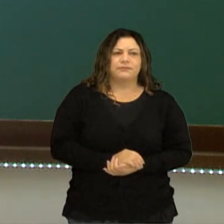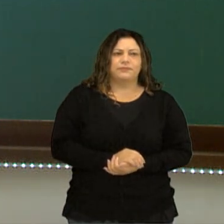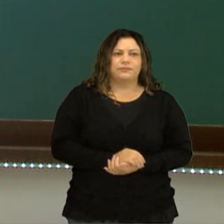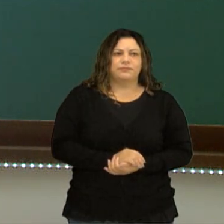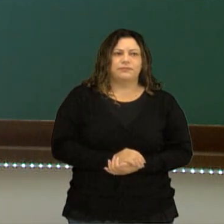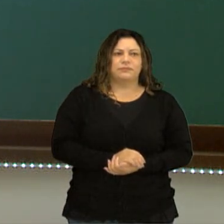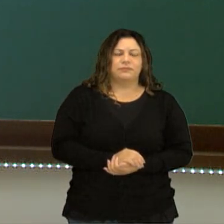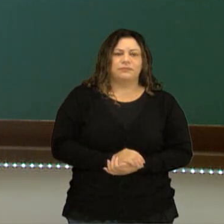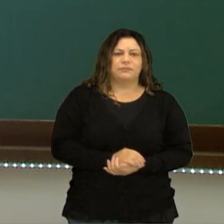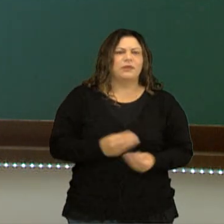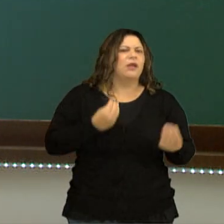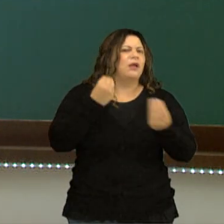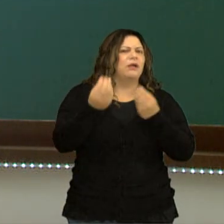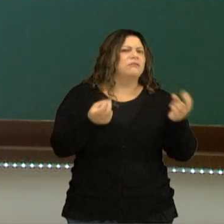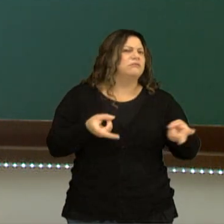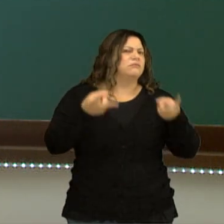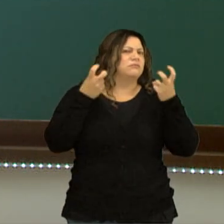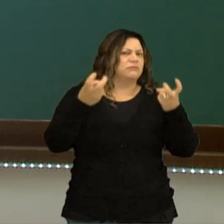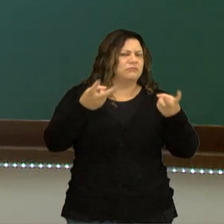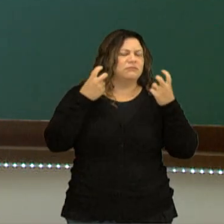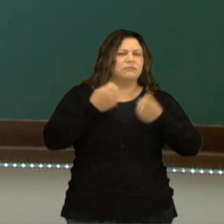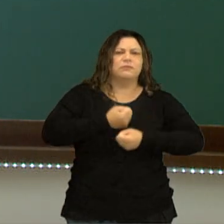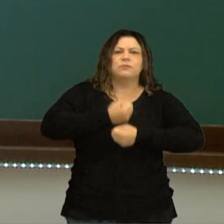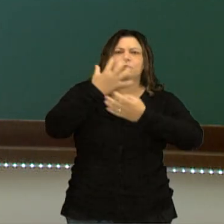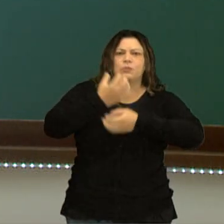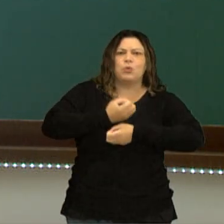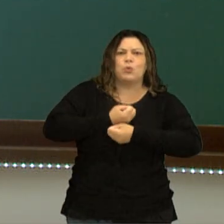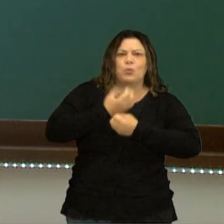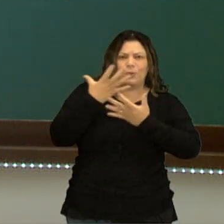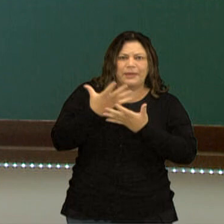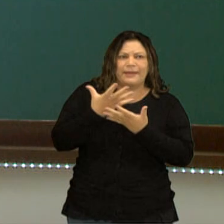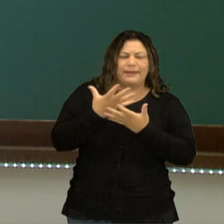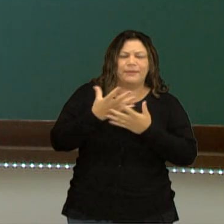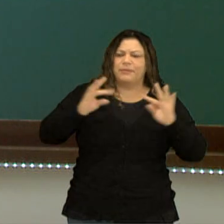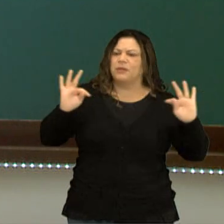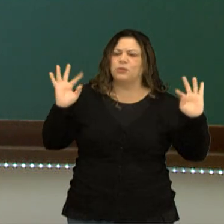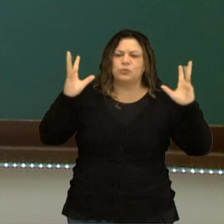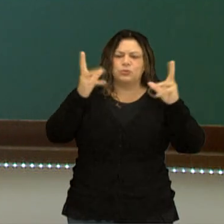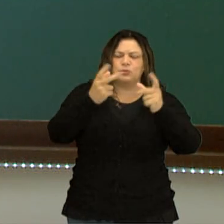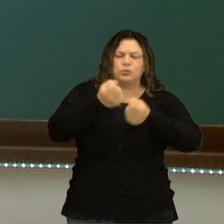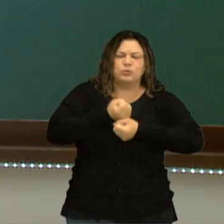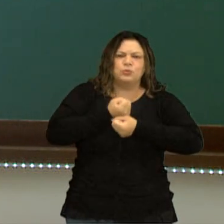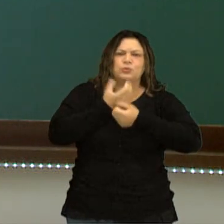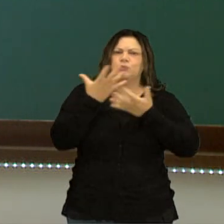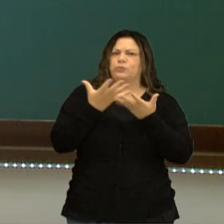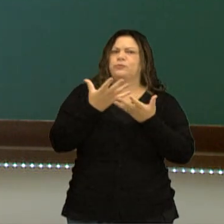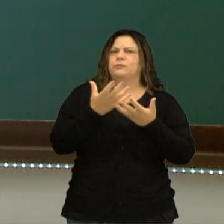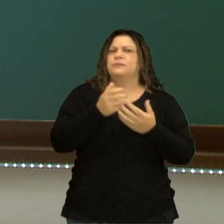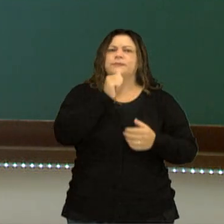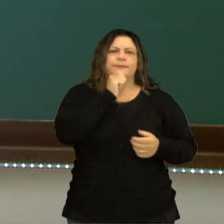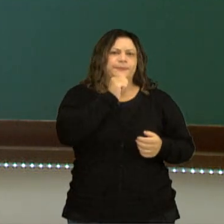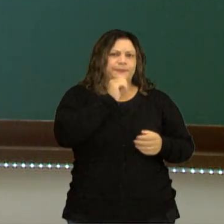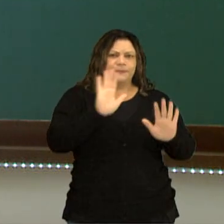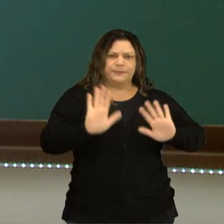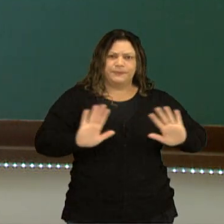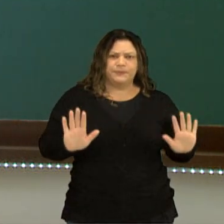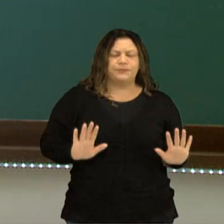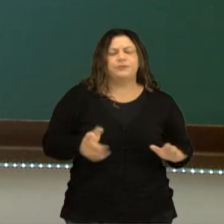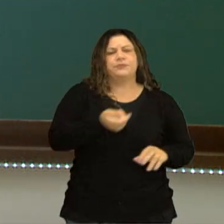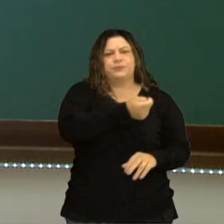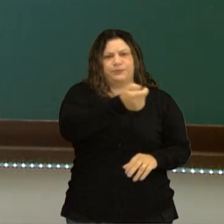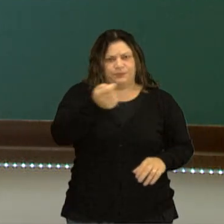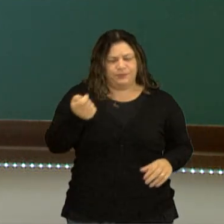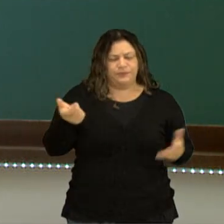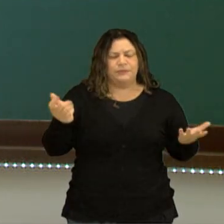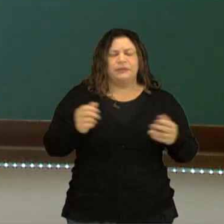Como podemos perceber, em um poema nem tudo é inspiração. Na verdade, podemos pensar que muito pouco é inspiração.